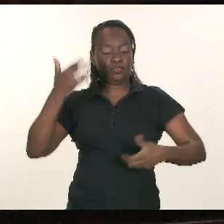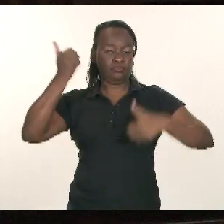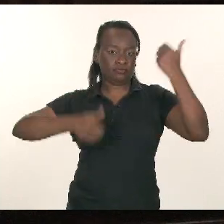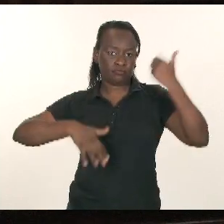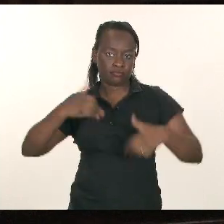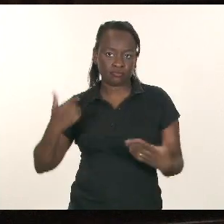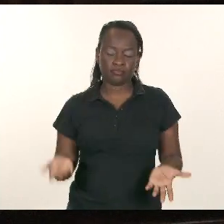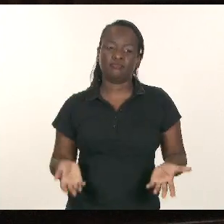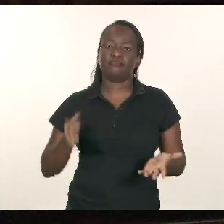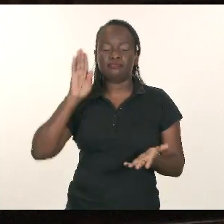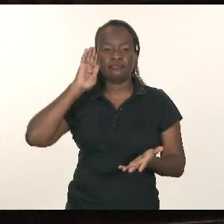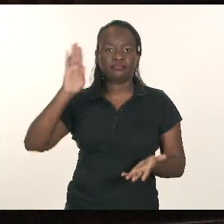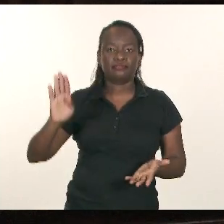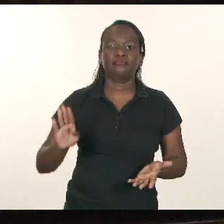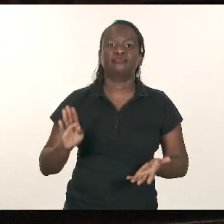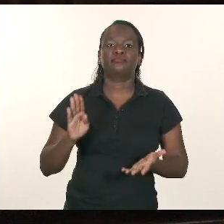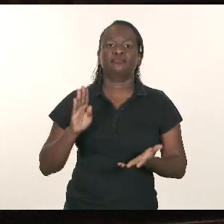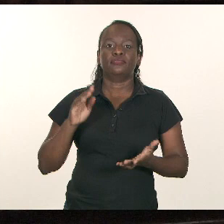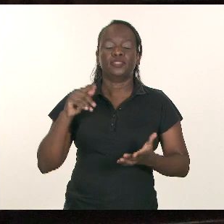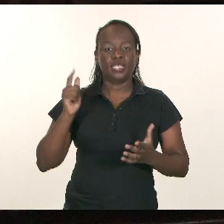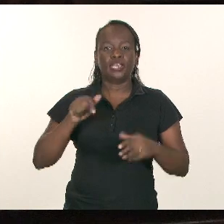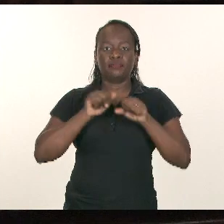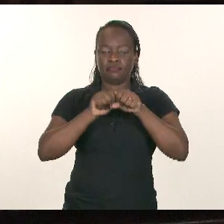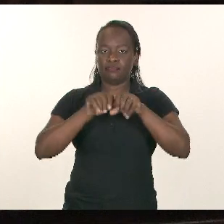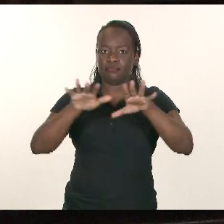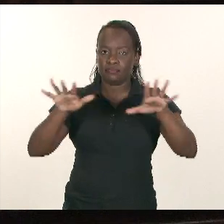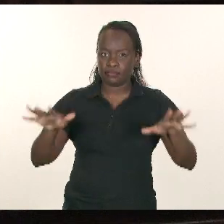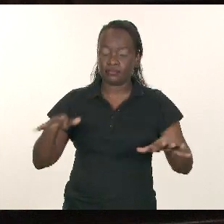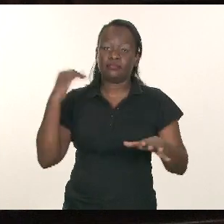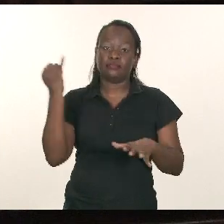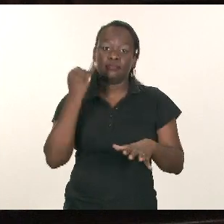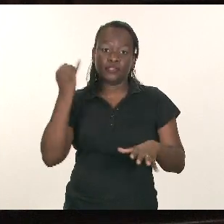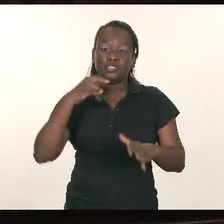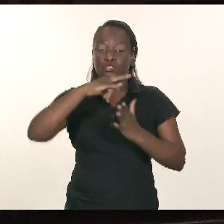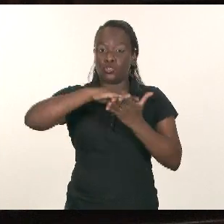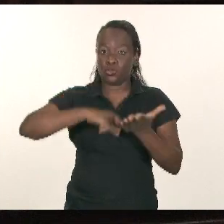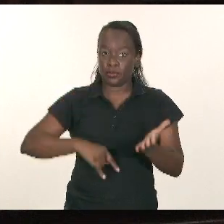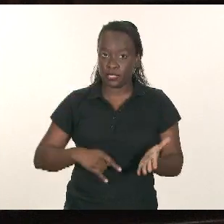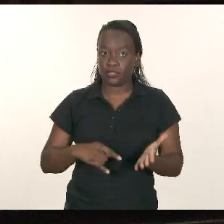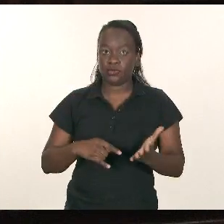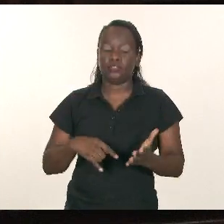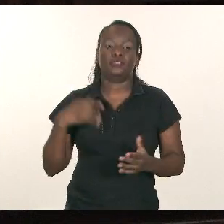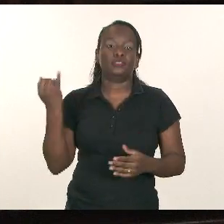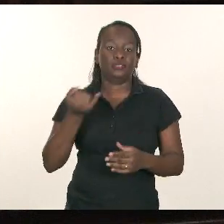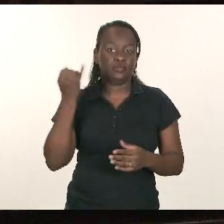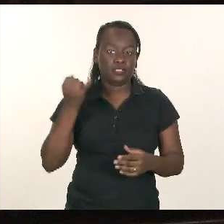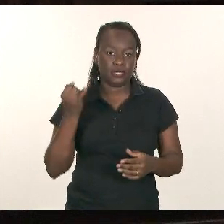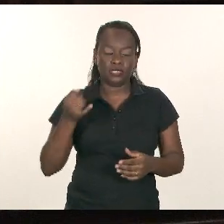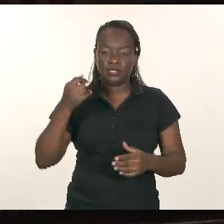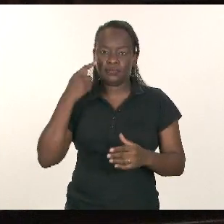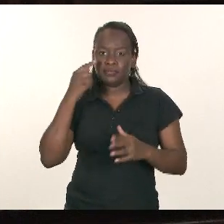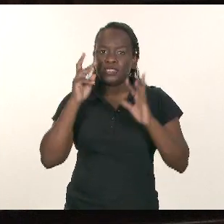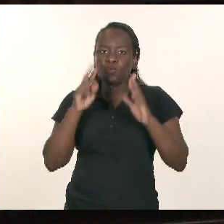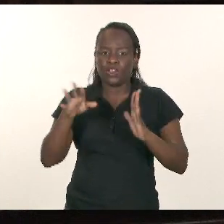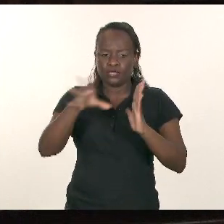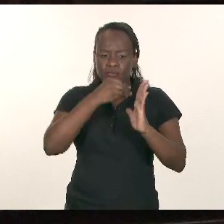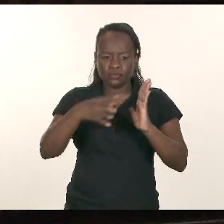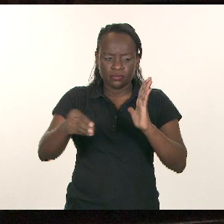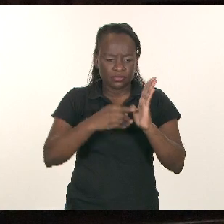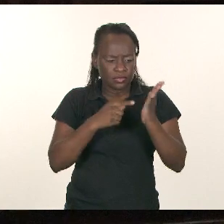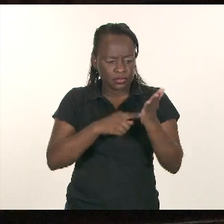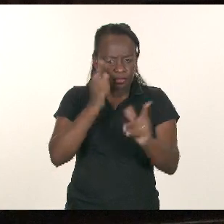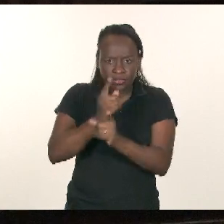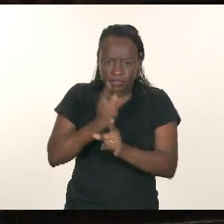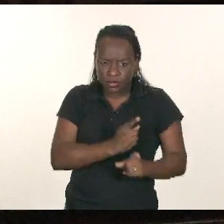discussão exclusivamente e fundamentalmente para repercutir esse importante documento, essa importante radiografia sobre a economia do Estado